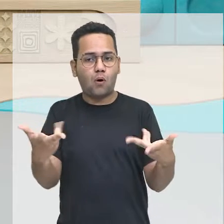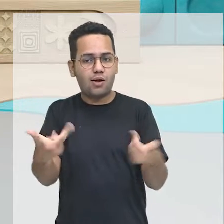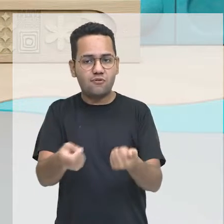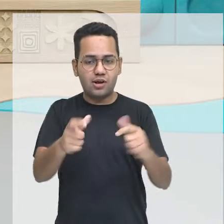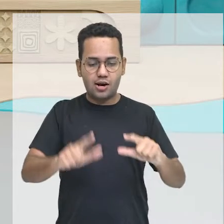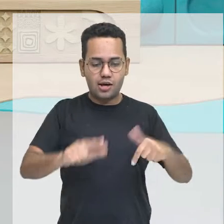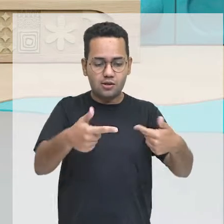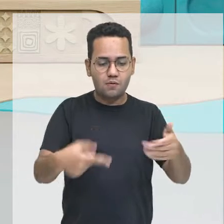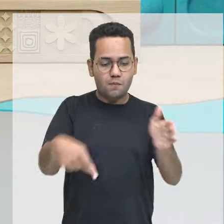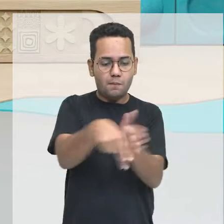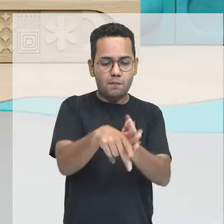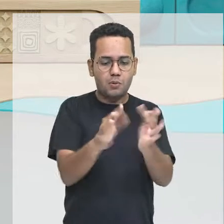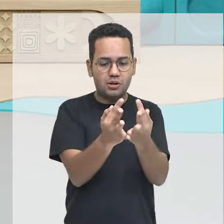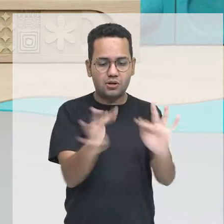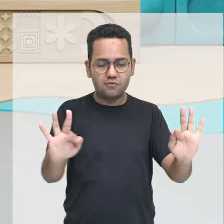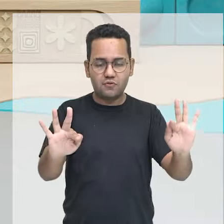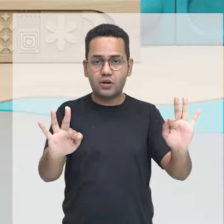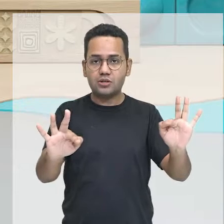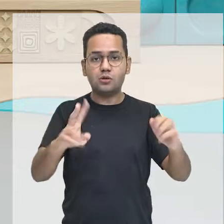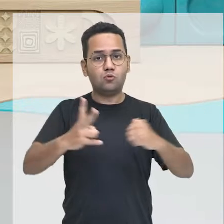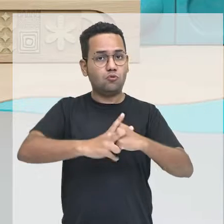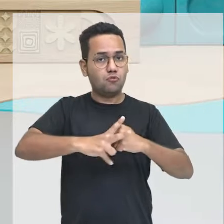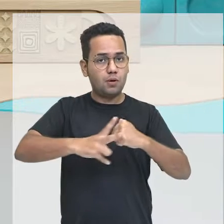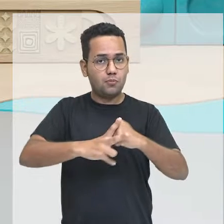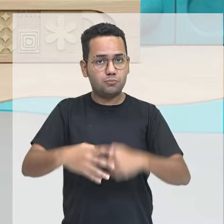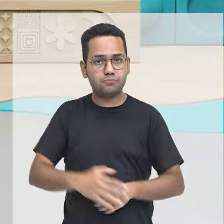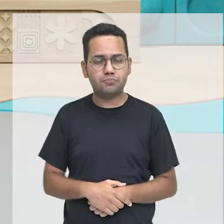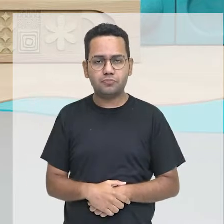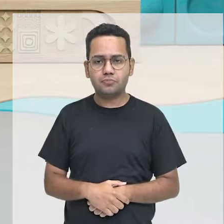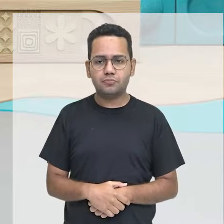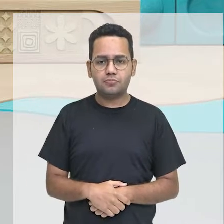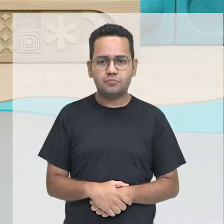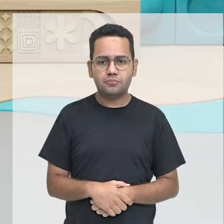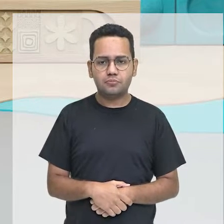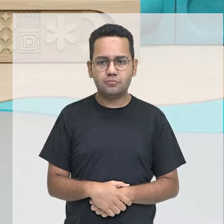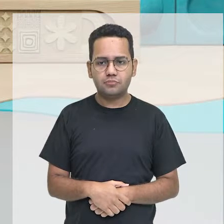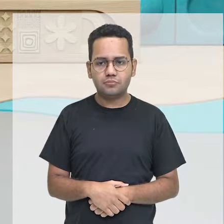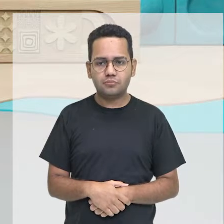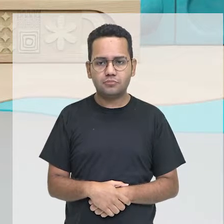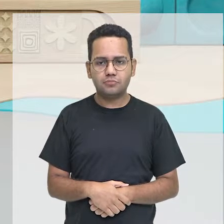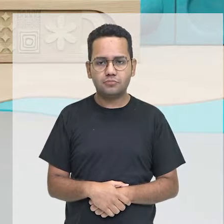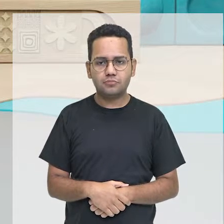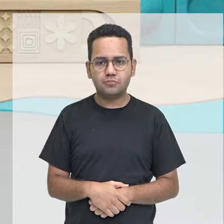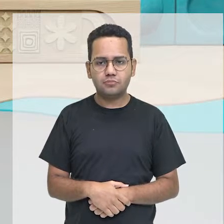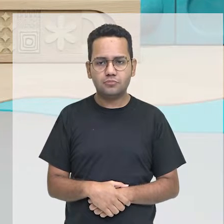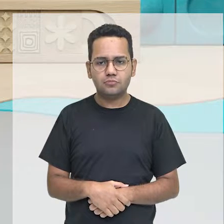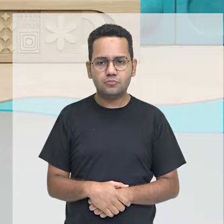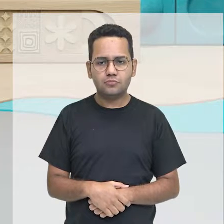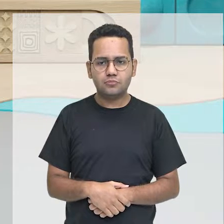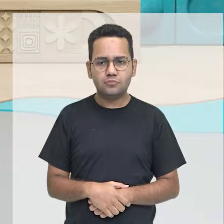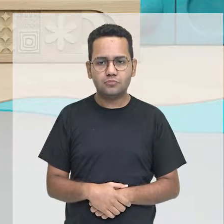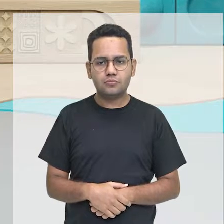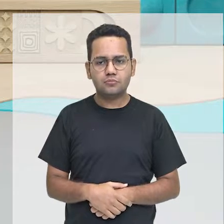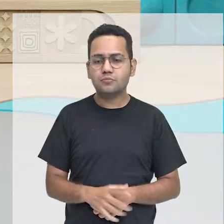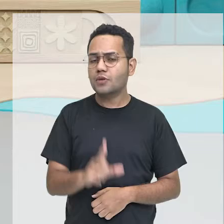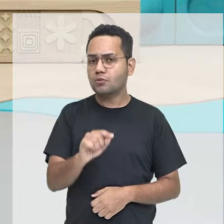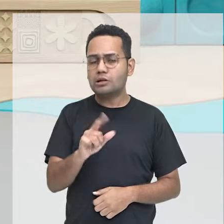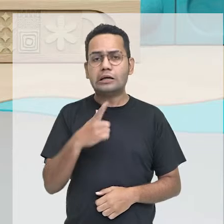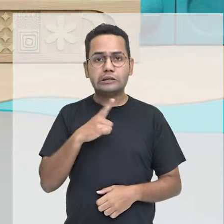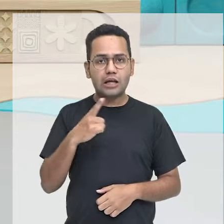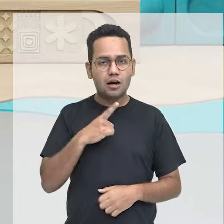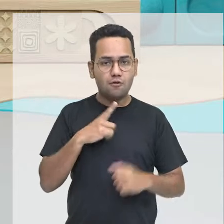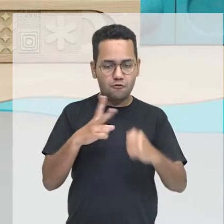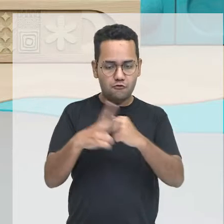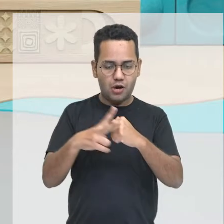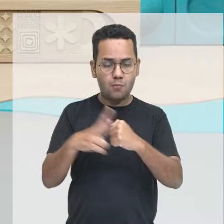frase. Bom, se eles já vêm com outro verbo na frase, eles são, por consequência, verbos auxiliares.